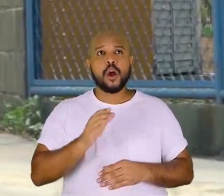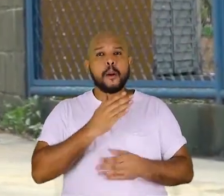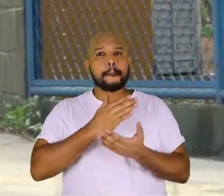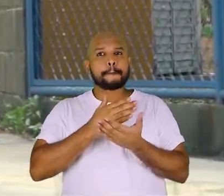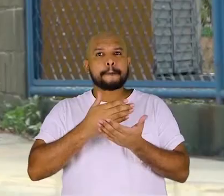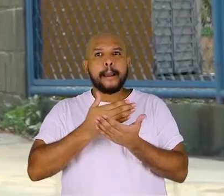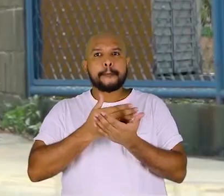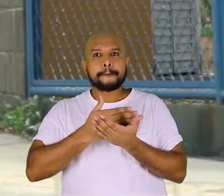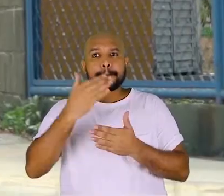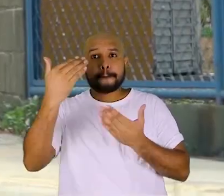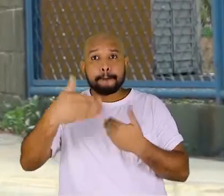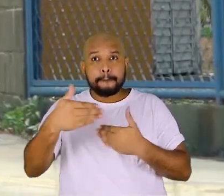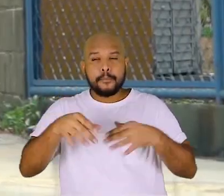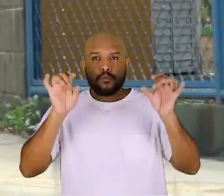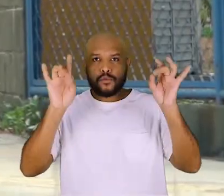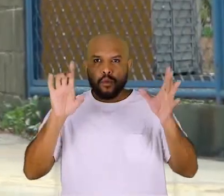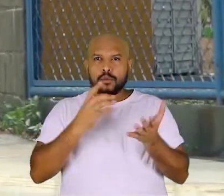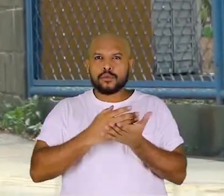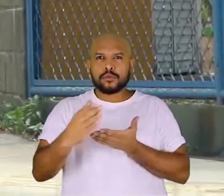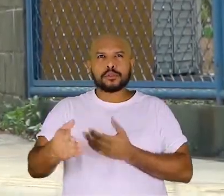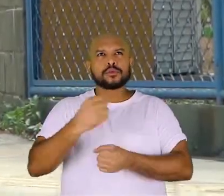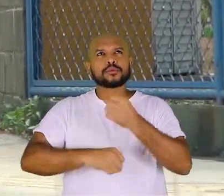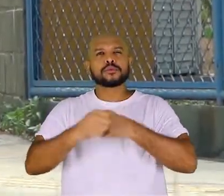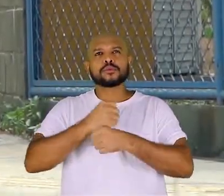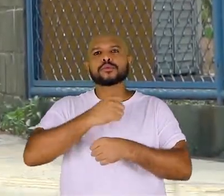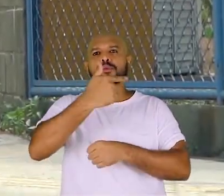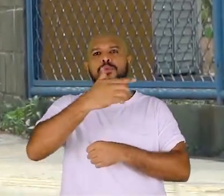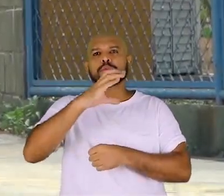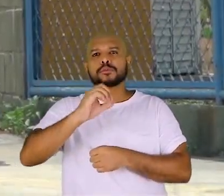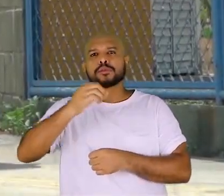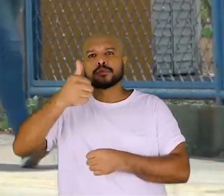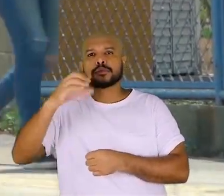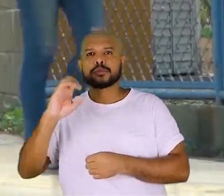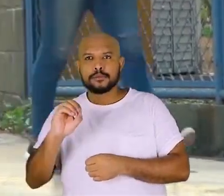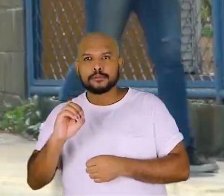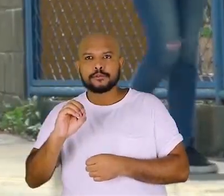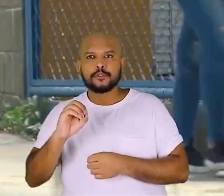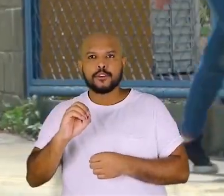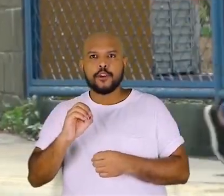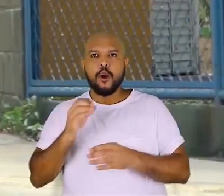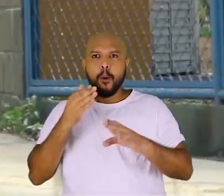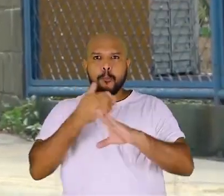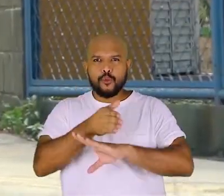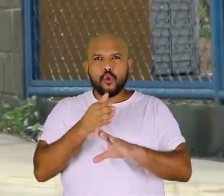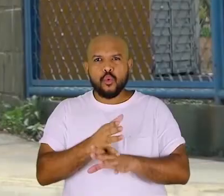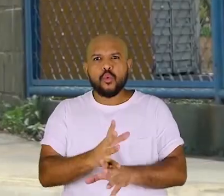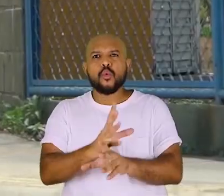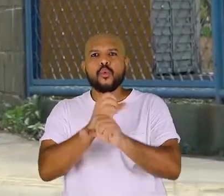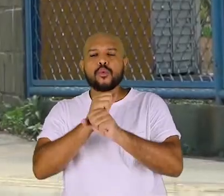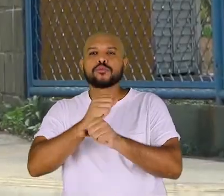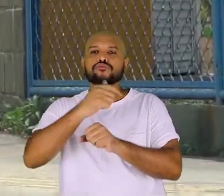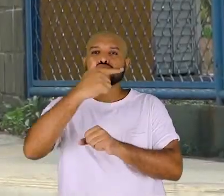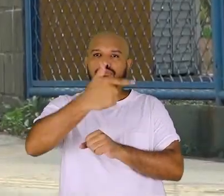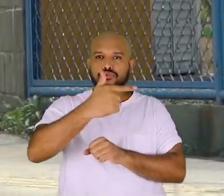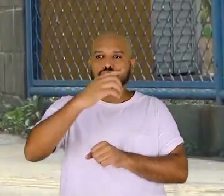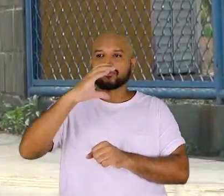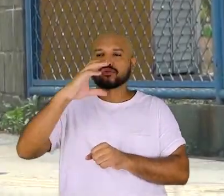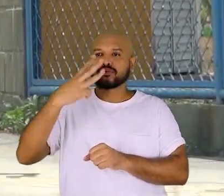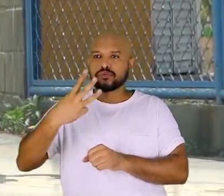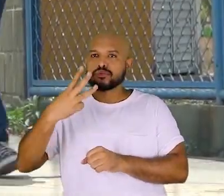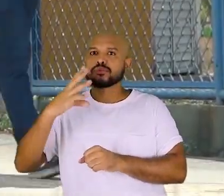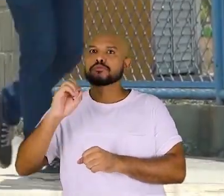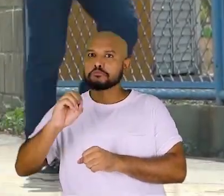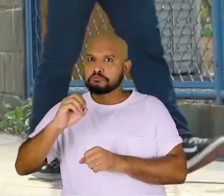Desde que o processo seletivo específico foi implantado em 2010, mais de 240 indígenas